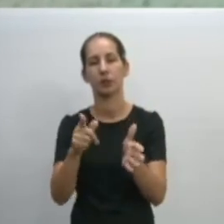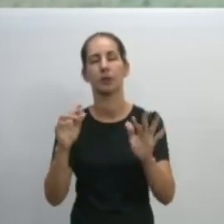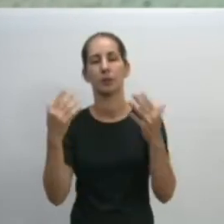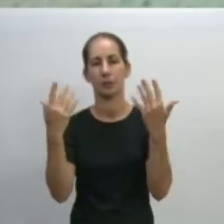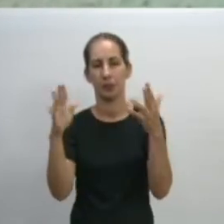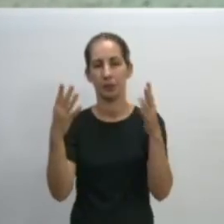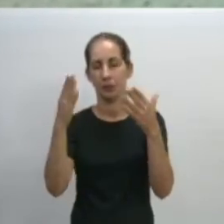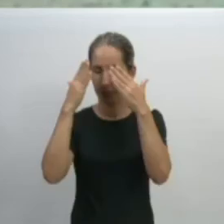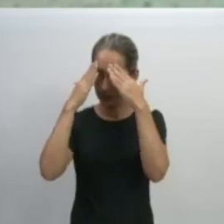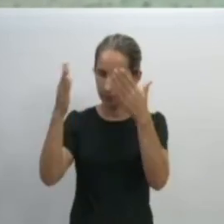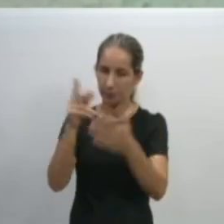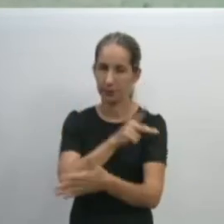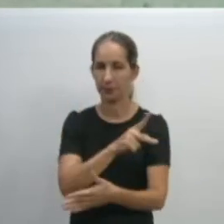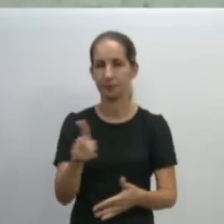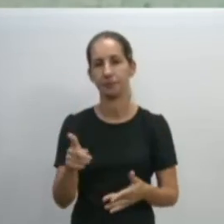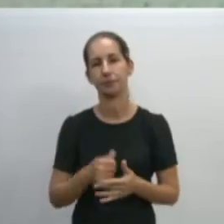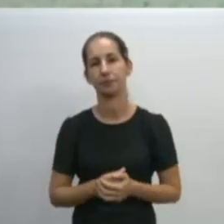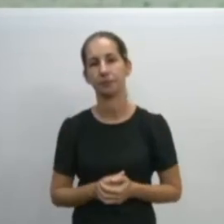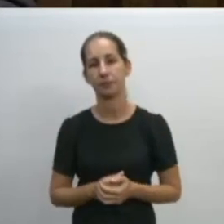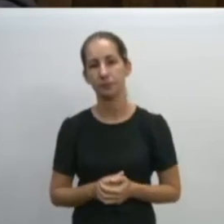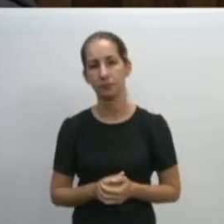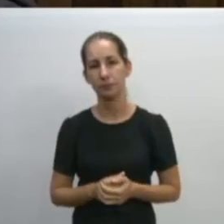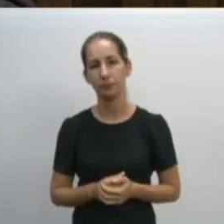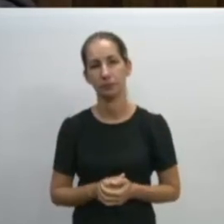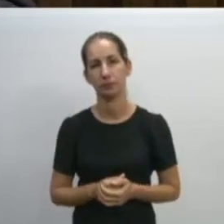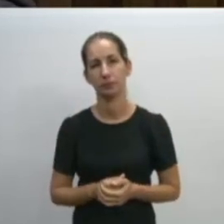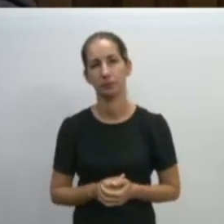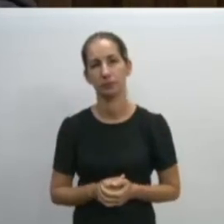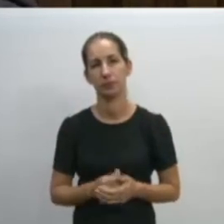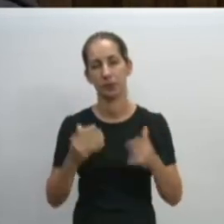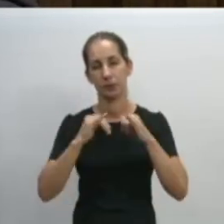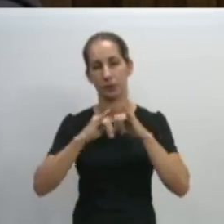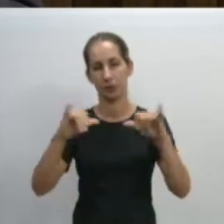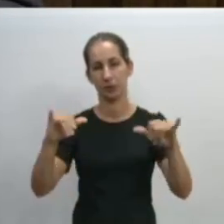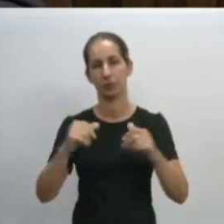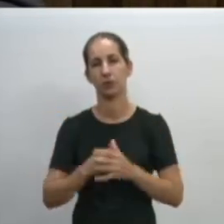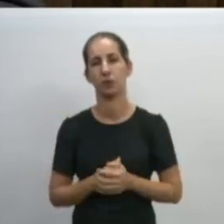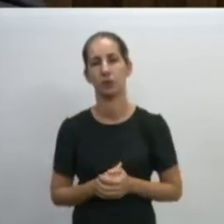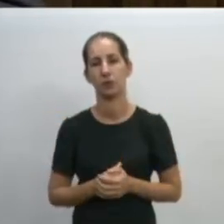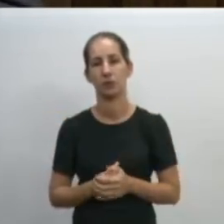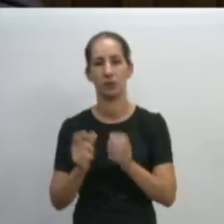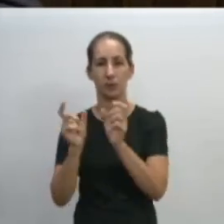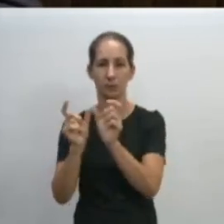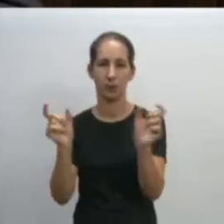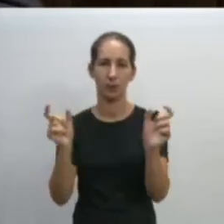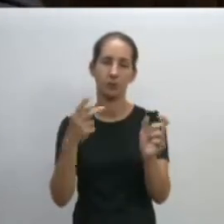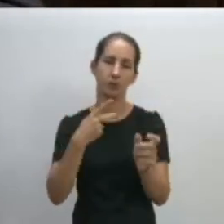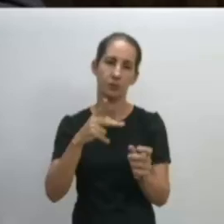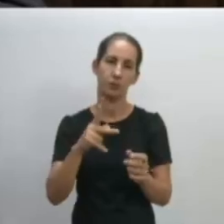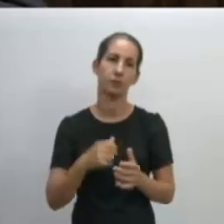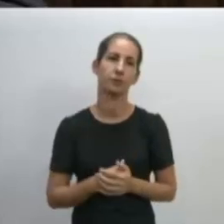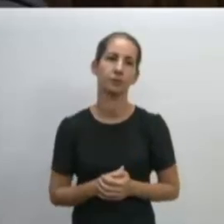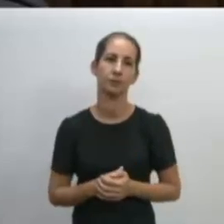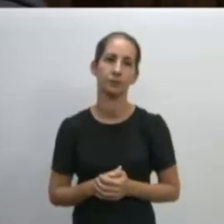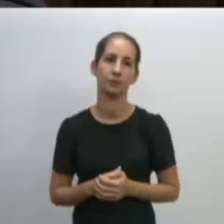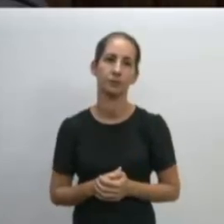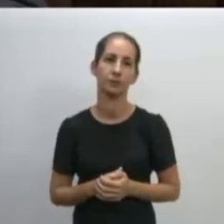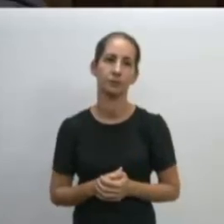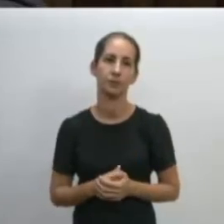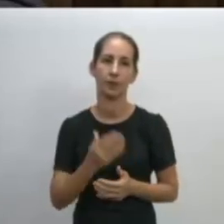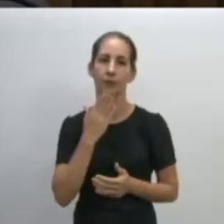merecido. Obrigado, senhor presidente. Eu só reitero as palavras de Vossa Excelência.